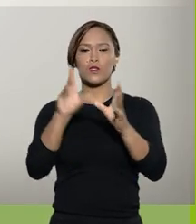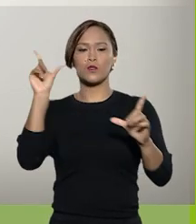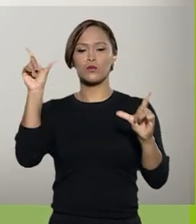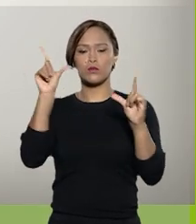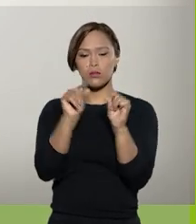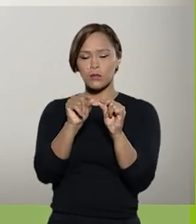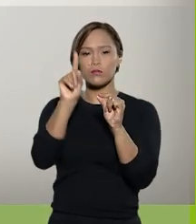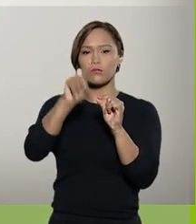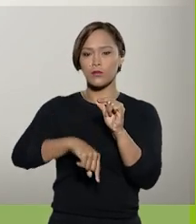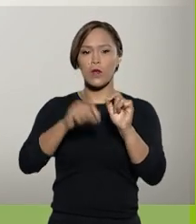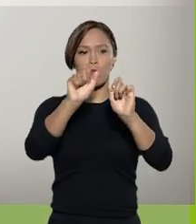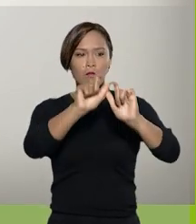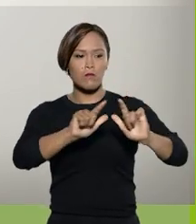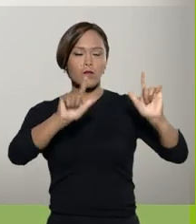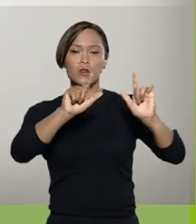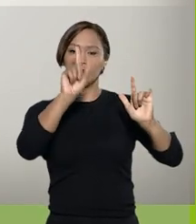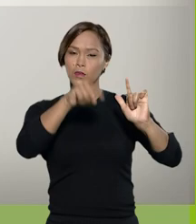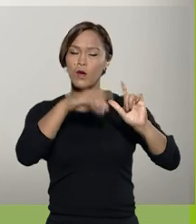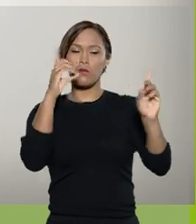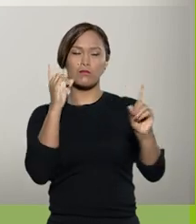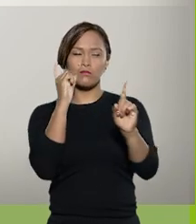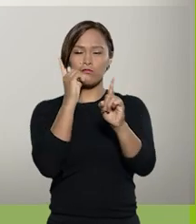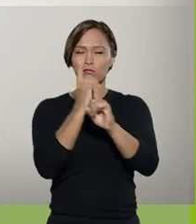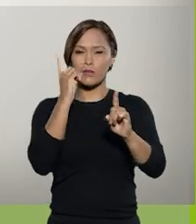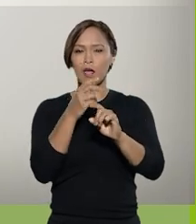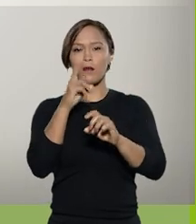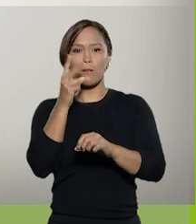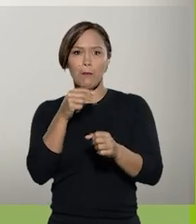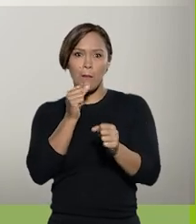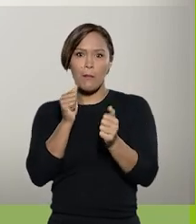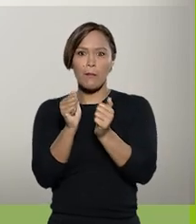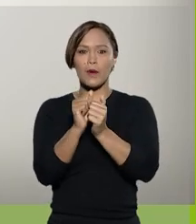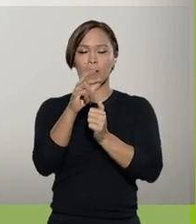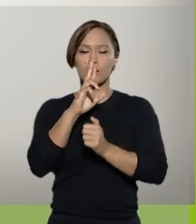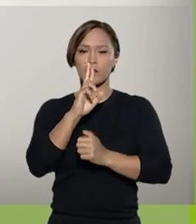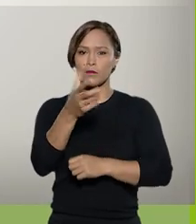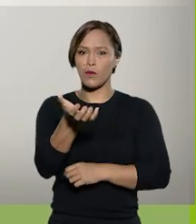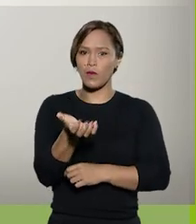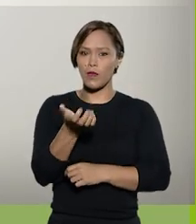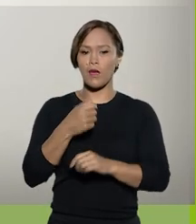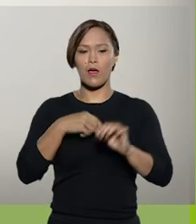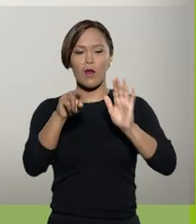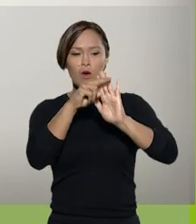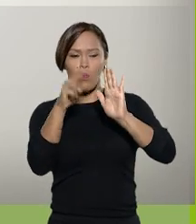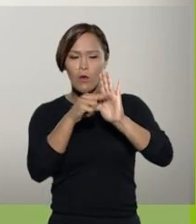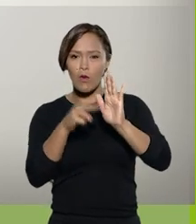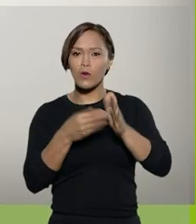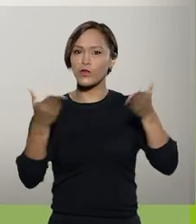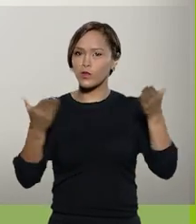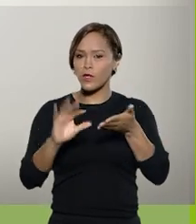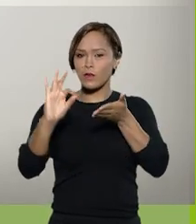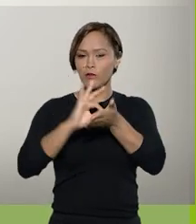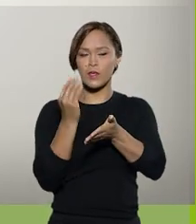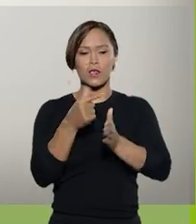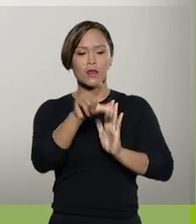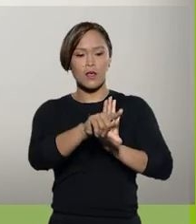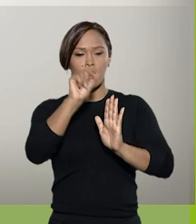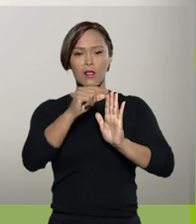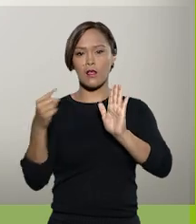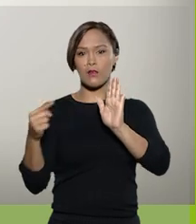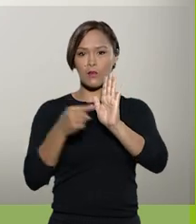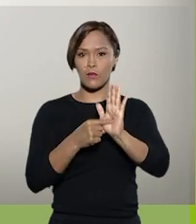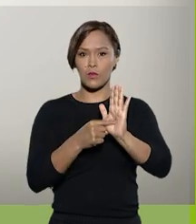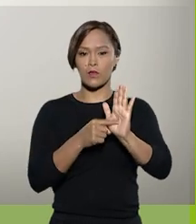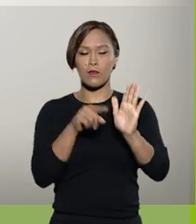reduzir o espaço amostral e se aproximar do resultado desejado. Com alguns campos preenchidos, é só clicar no